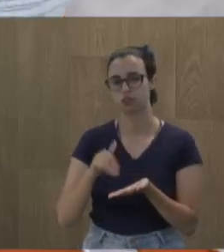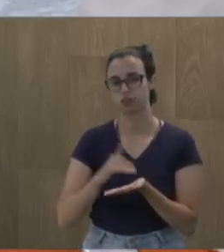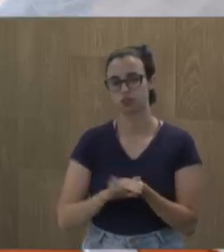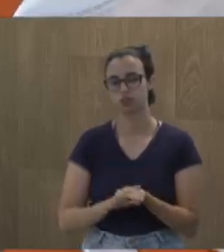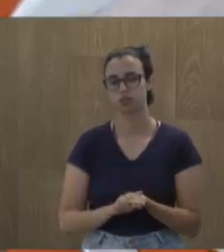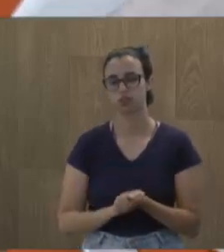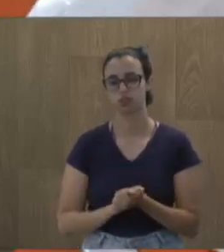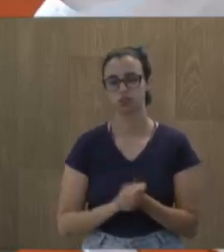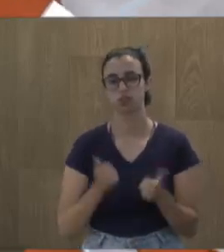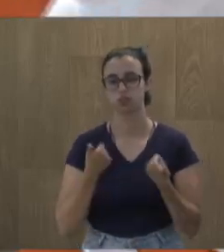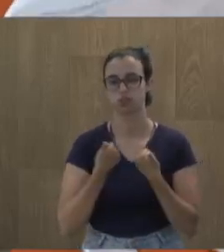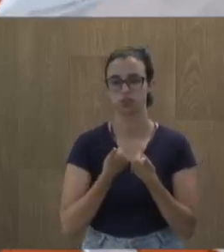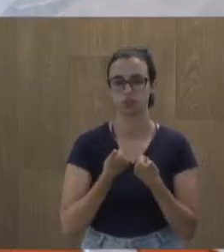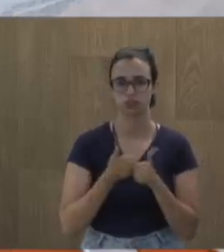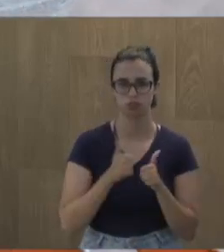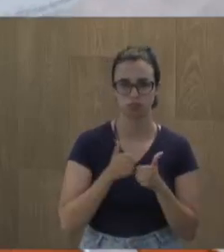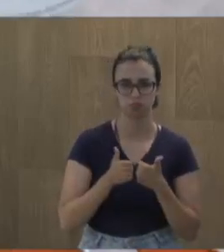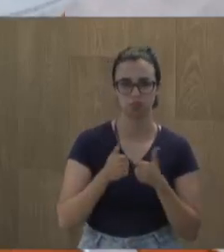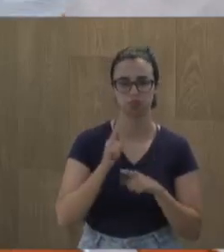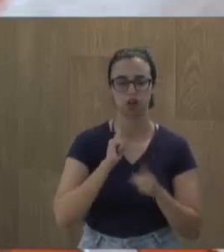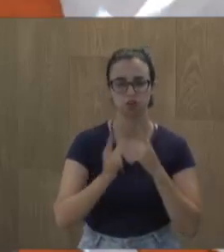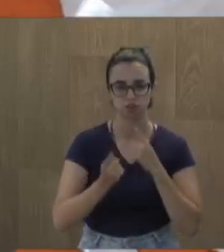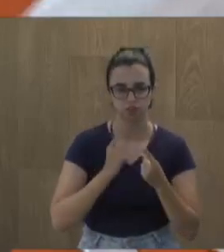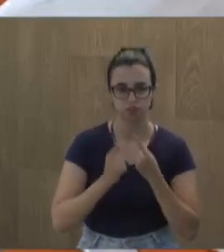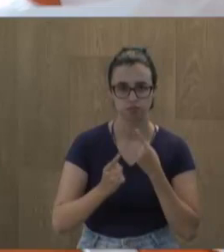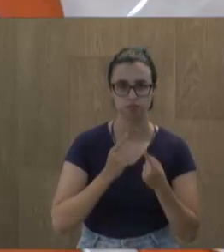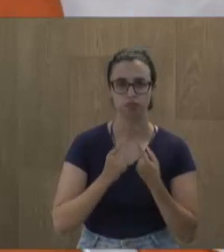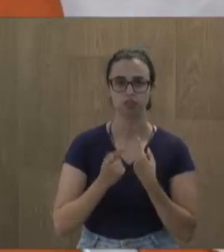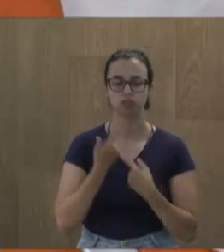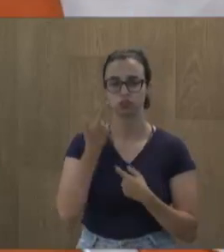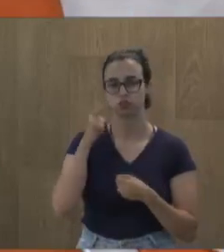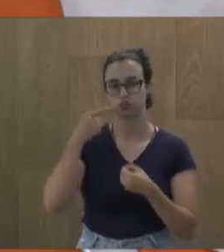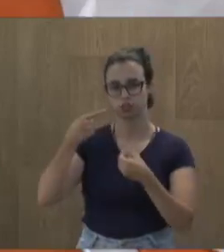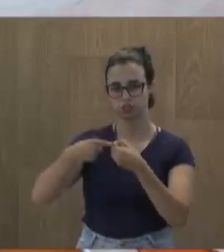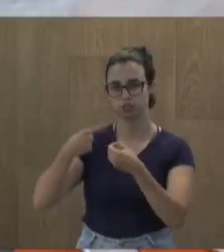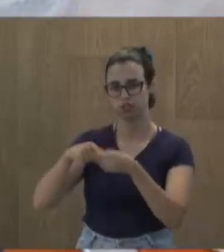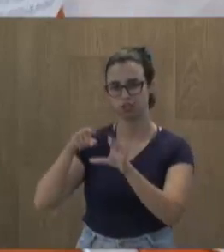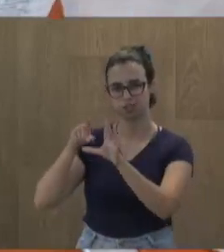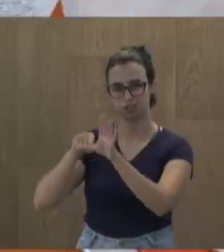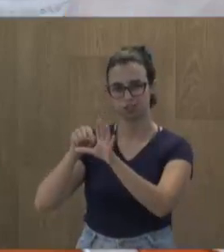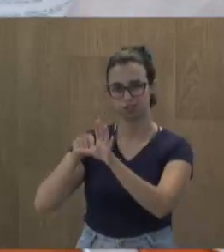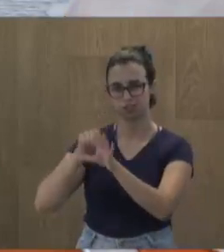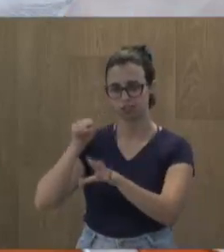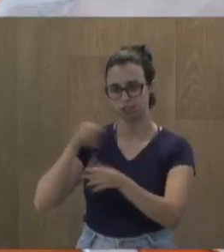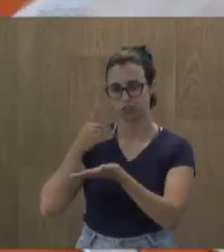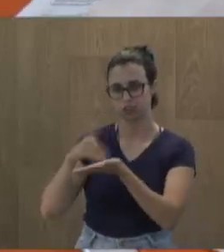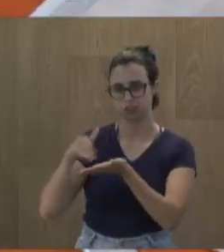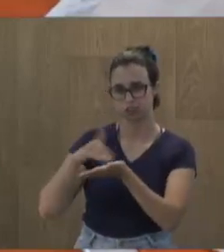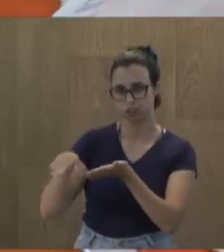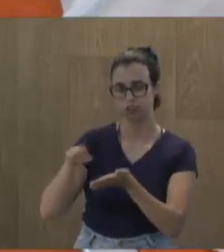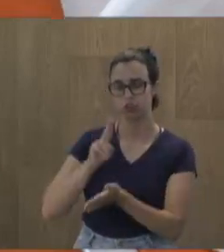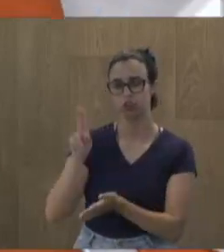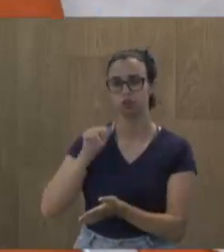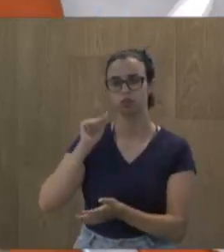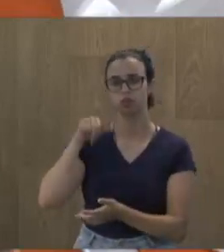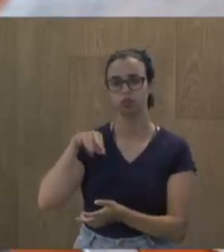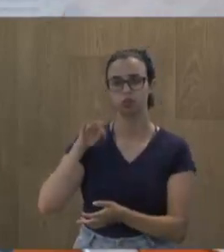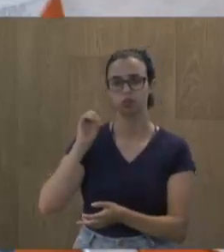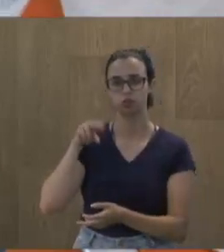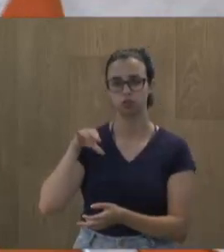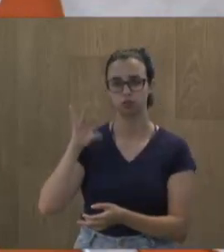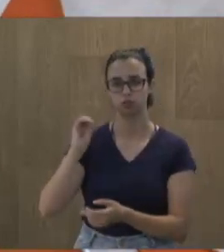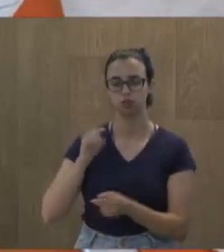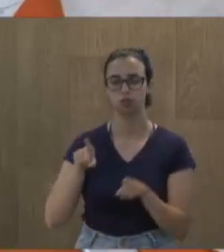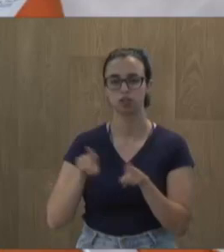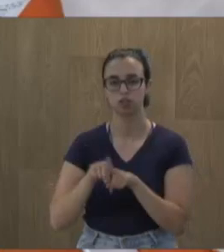Transportes e Defesa Social lá de da cidade de Nova Serrana o Senhor Antônio Marcos de Oliveira e também